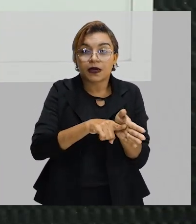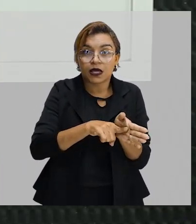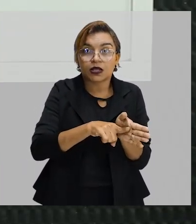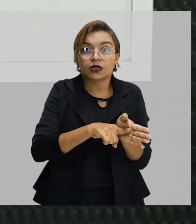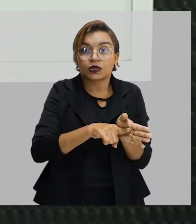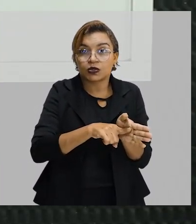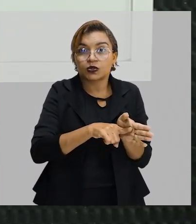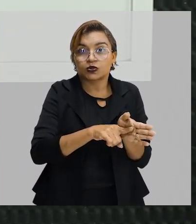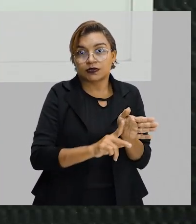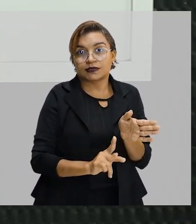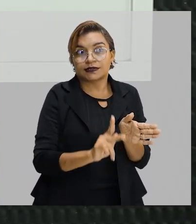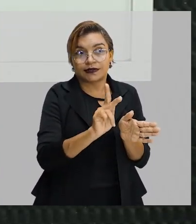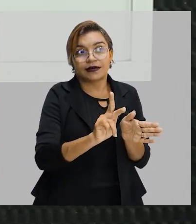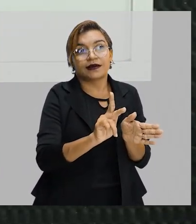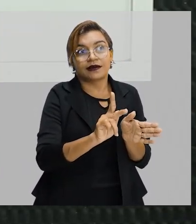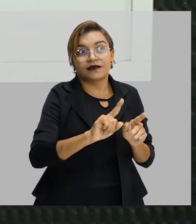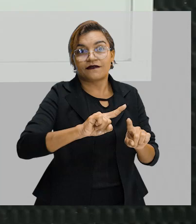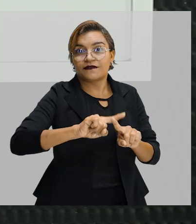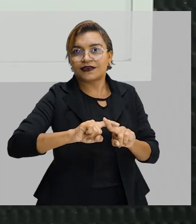conta